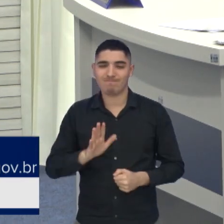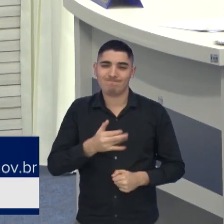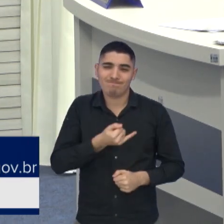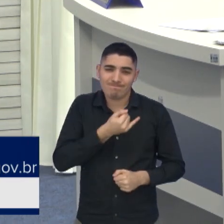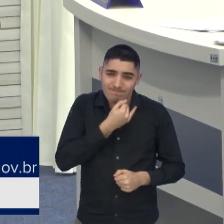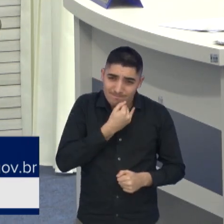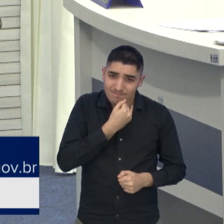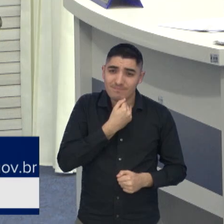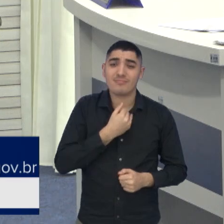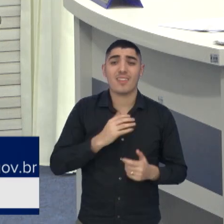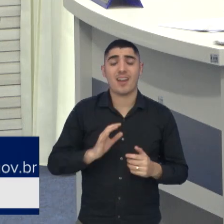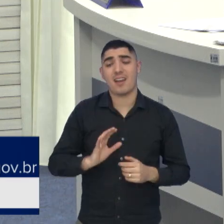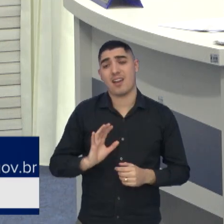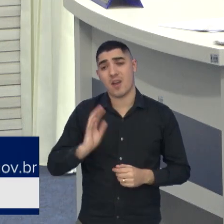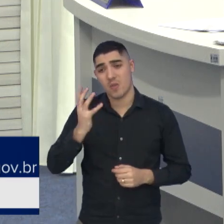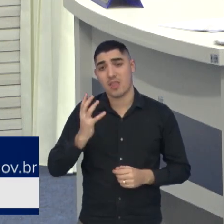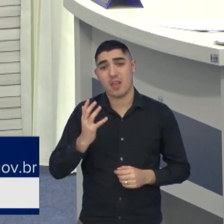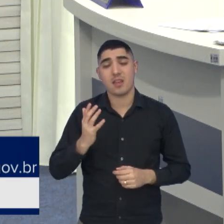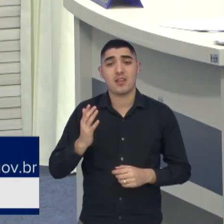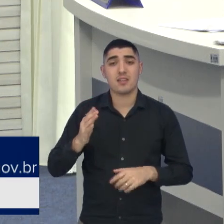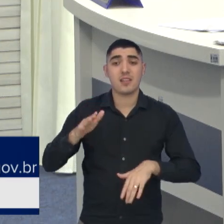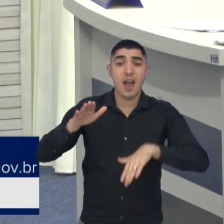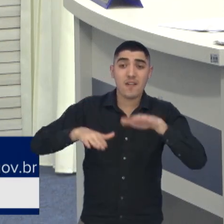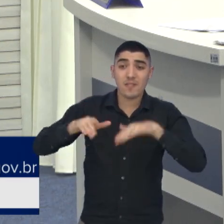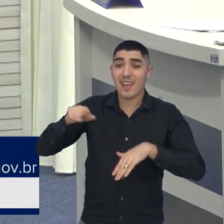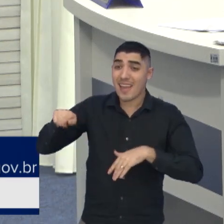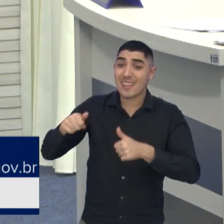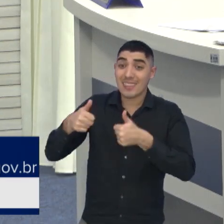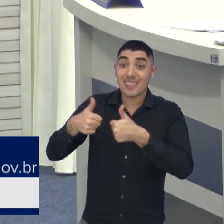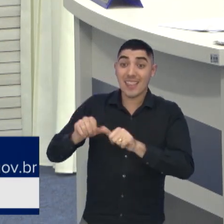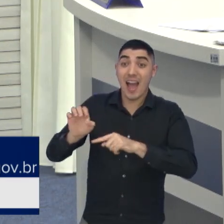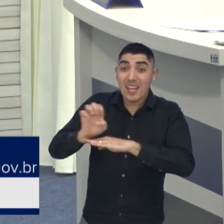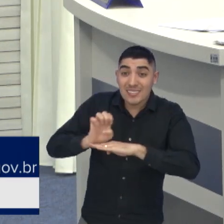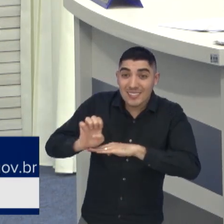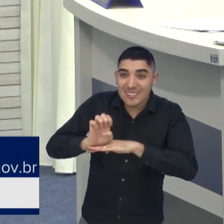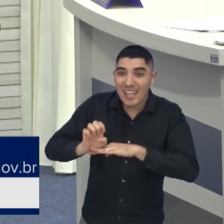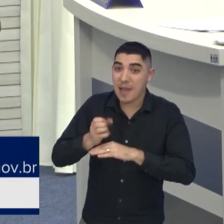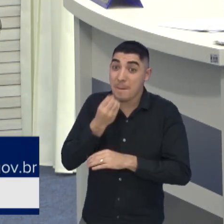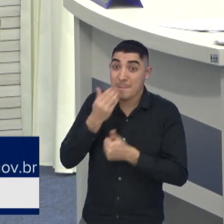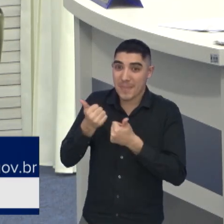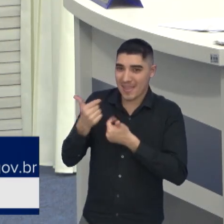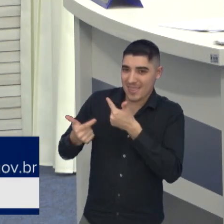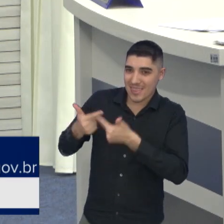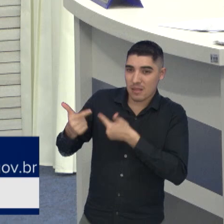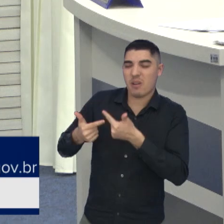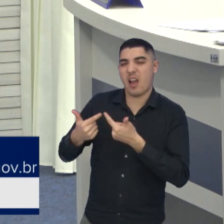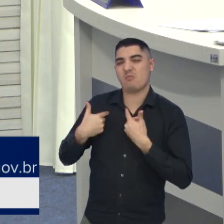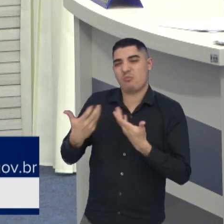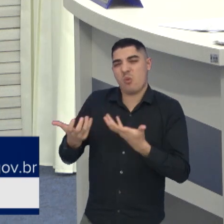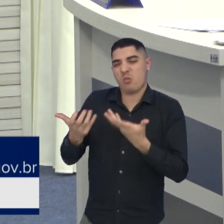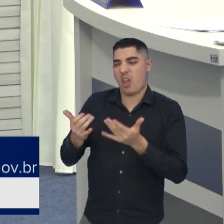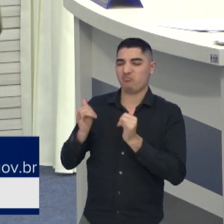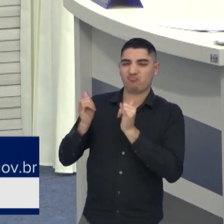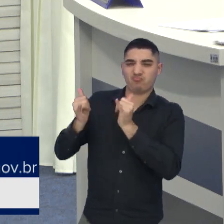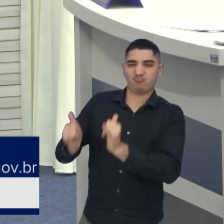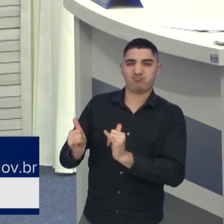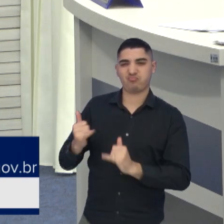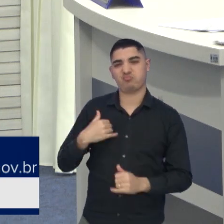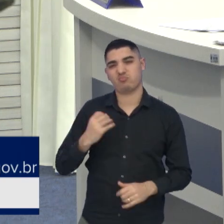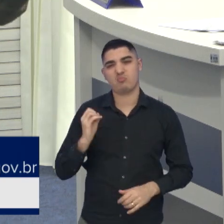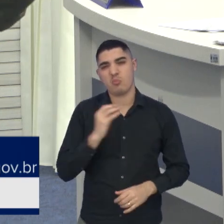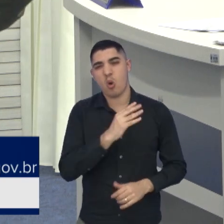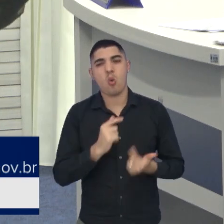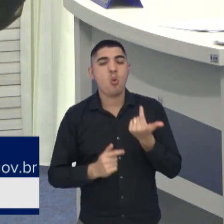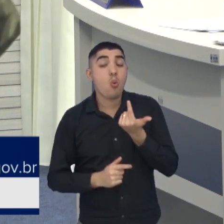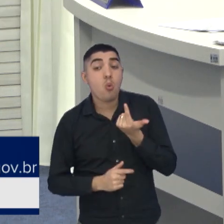vezes, né, ele está no meio do estágio e ele quer ir embora, porque em